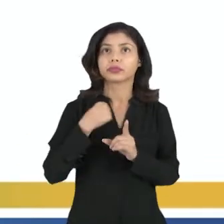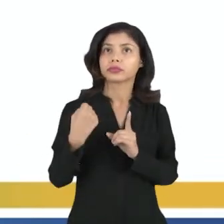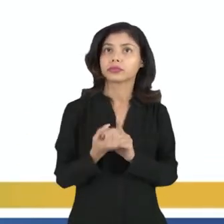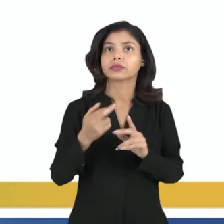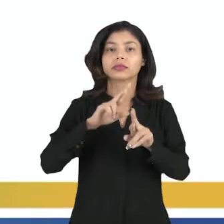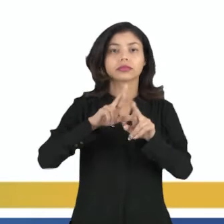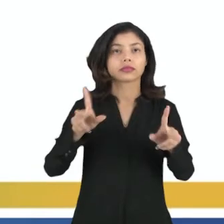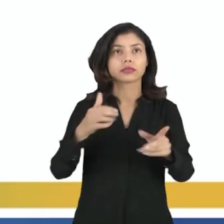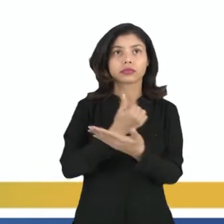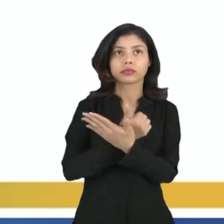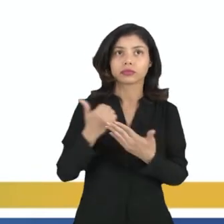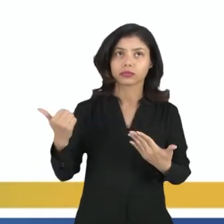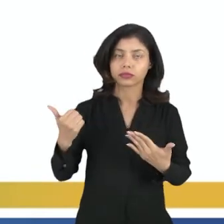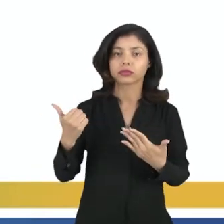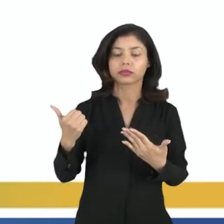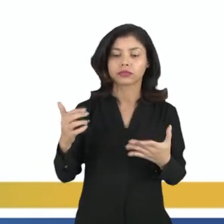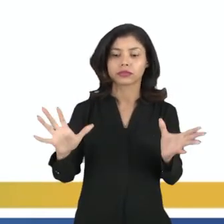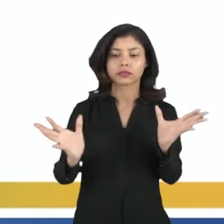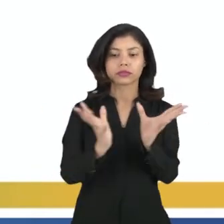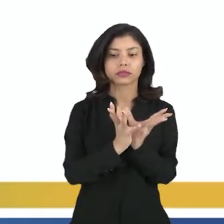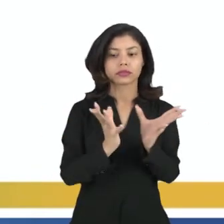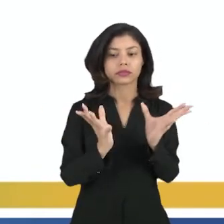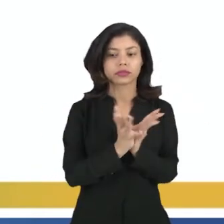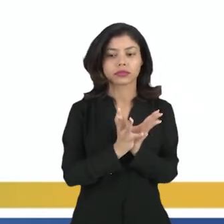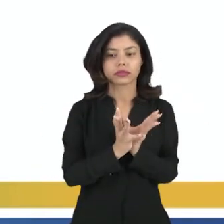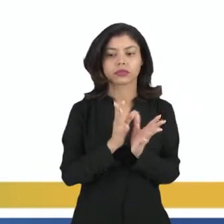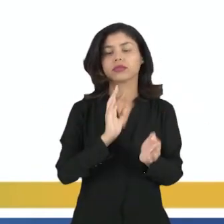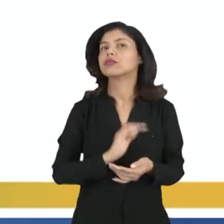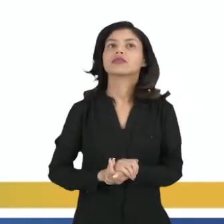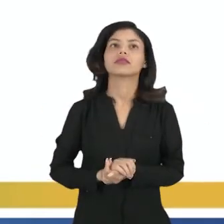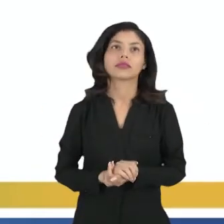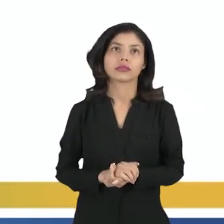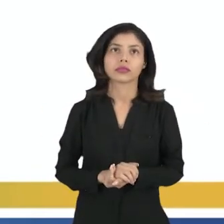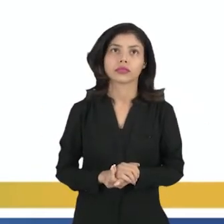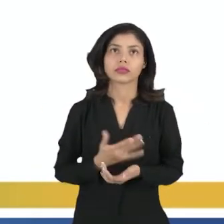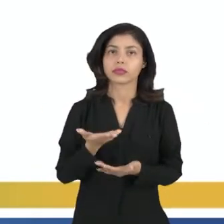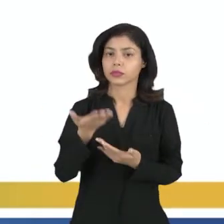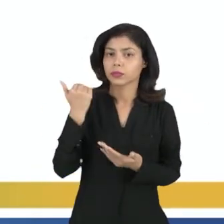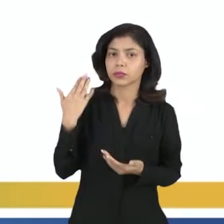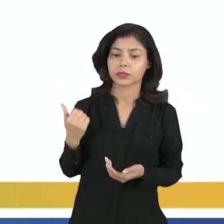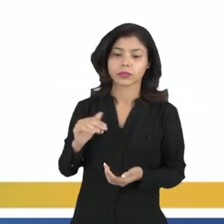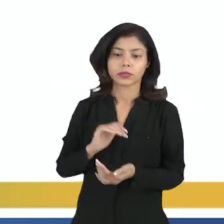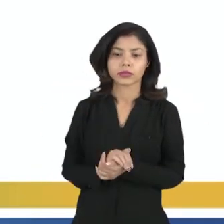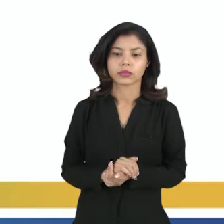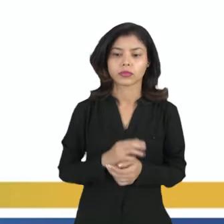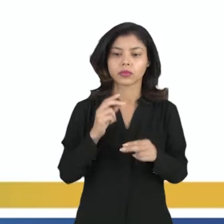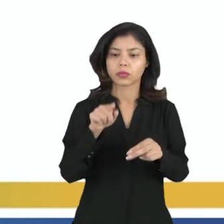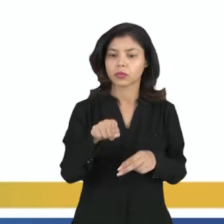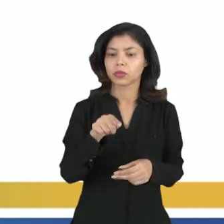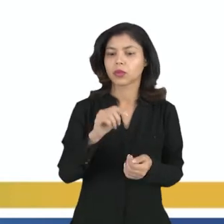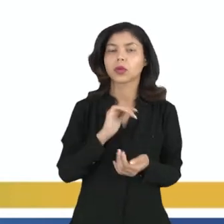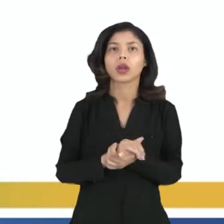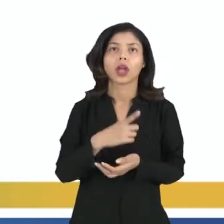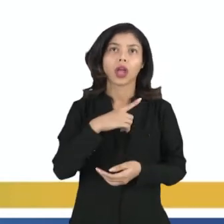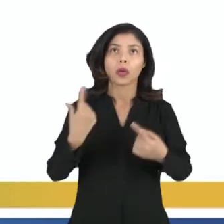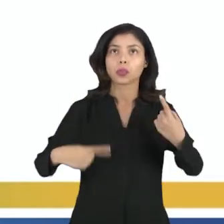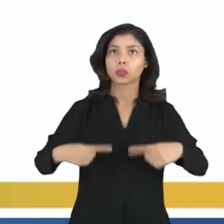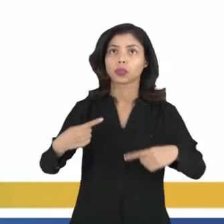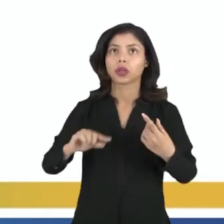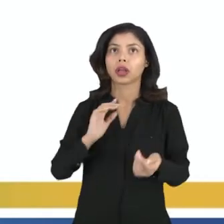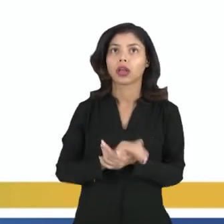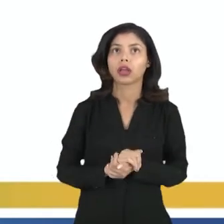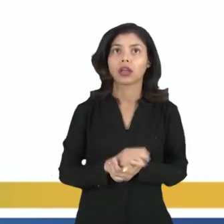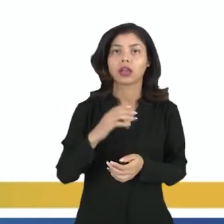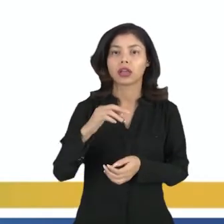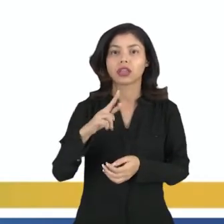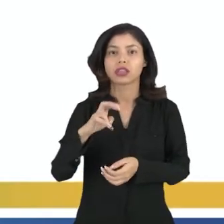movimentos sociais são diferentes das ações coletivas de antes, por eles politizarem a